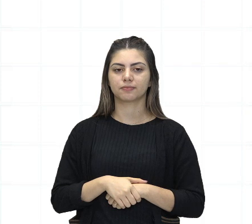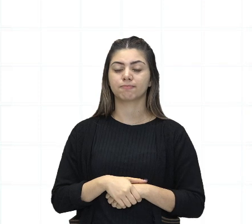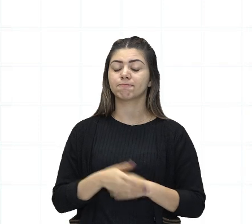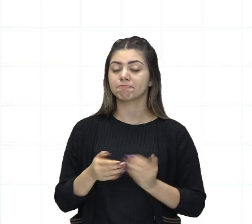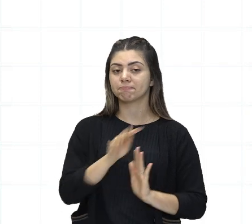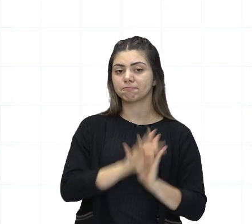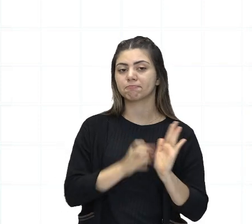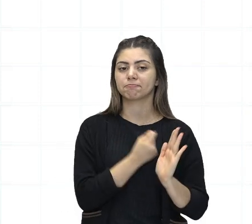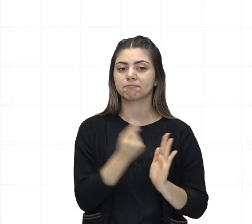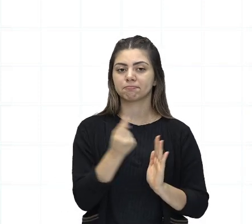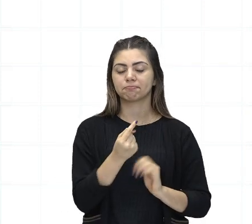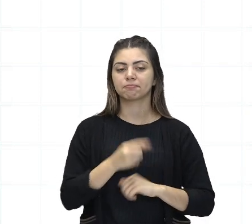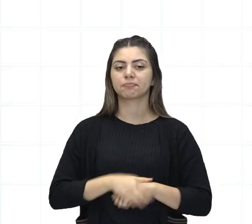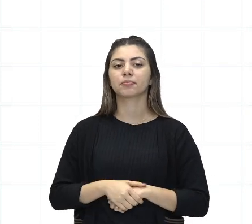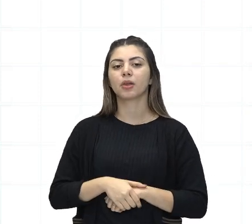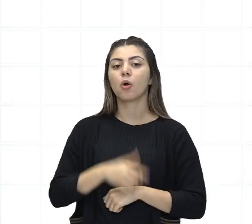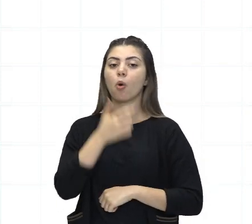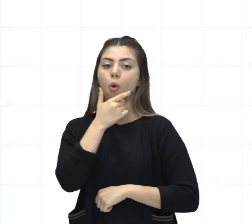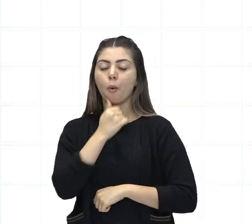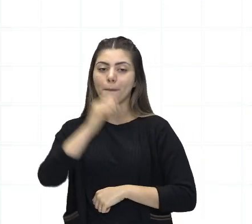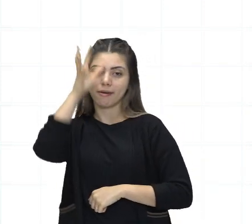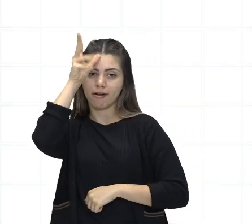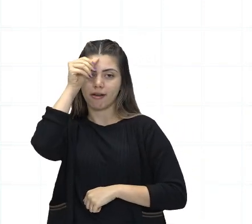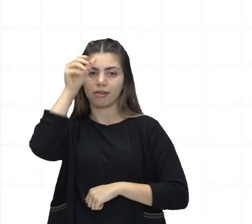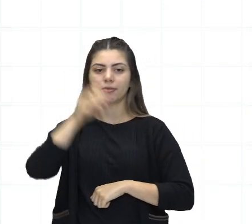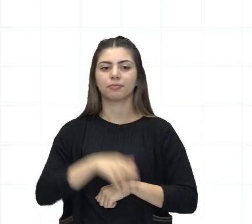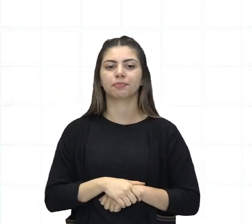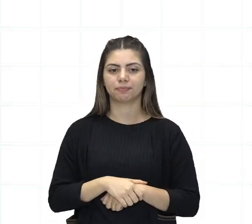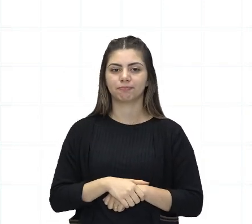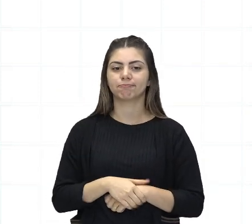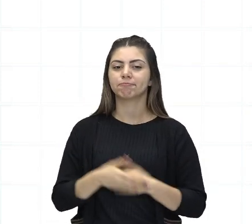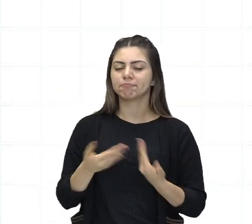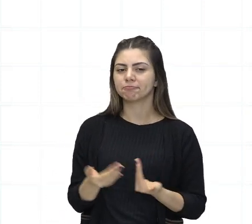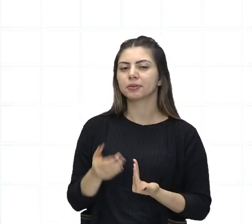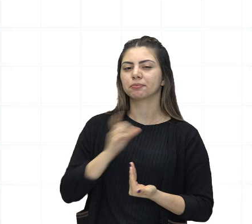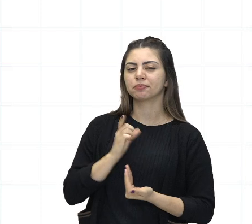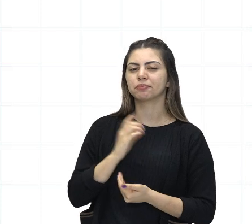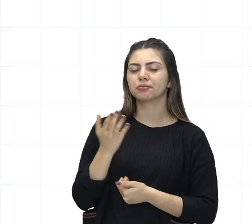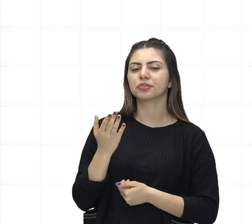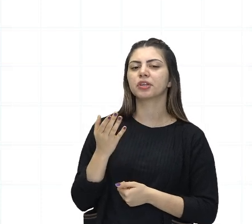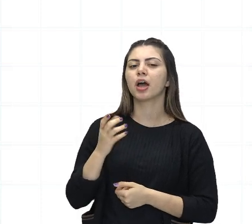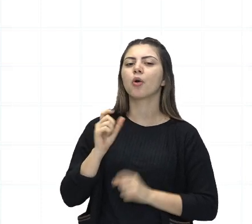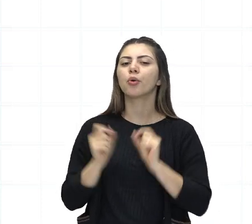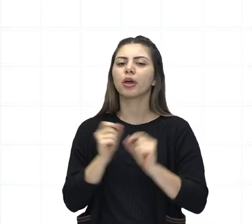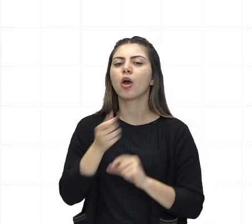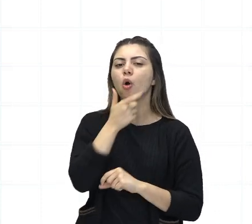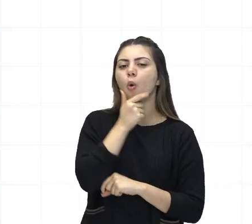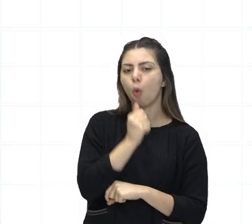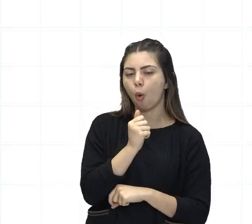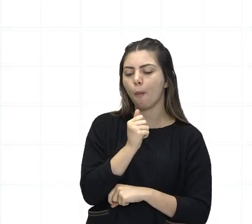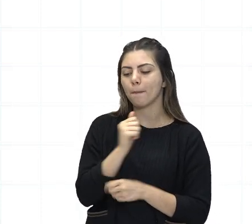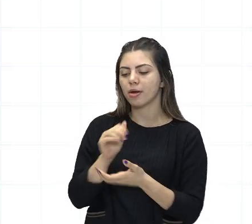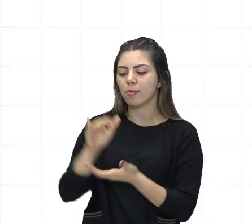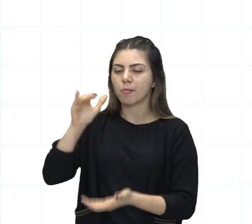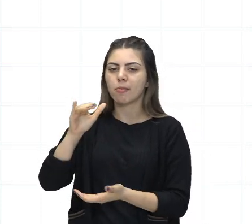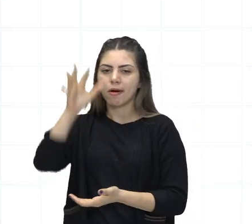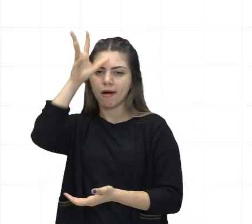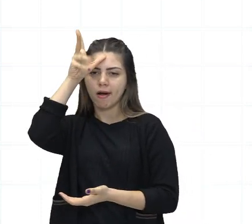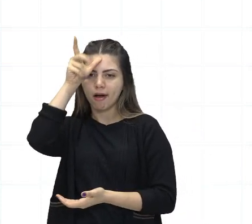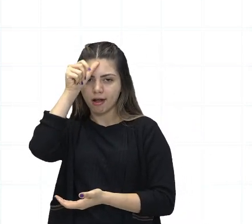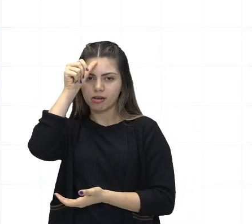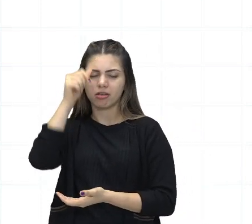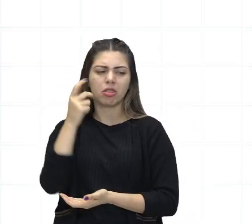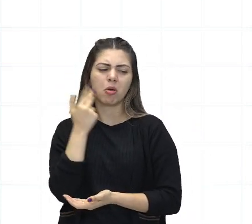Texto 1. O homem e a galinha. Era uma vez um homem que tinha uma galinha. Era uma galinha como